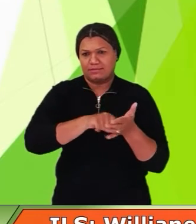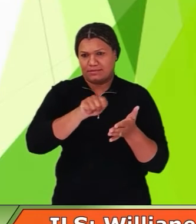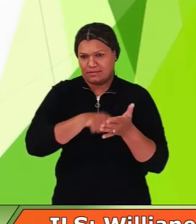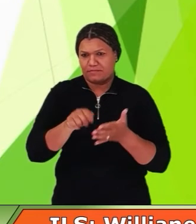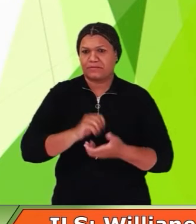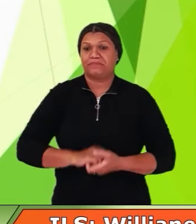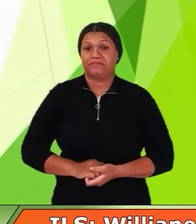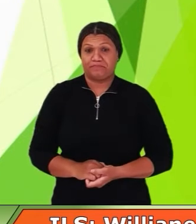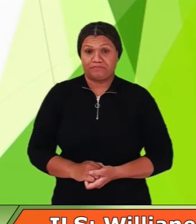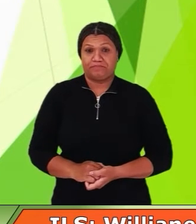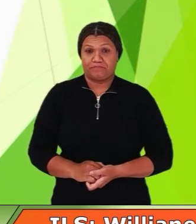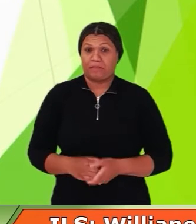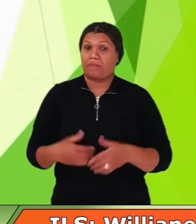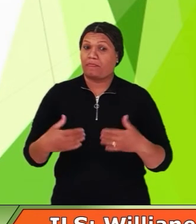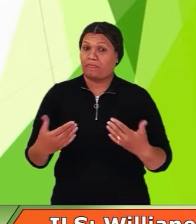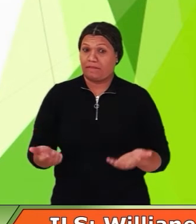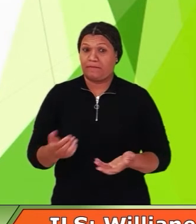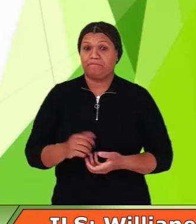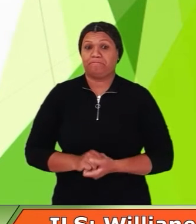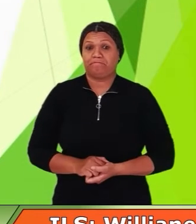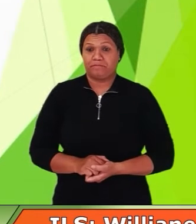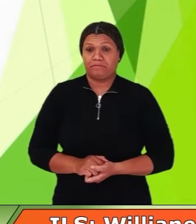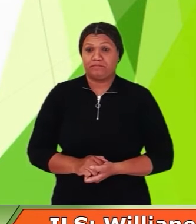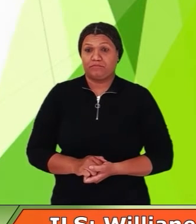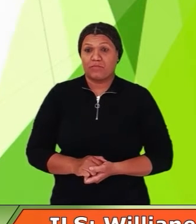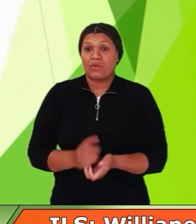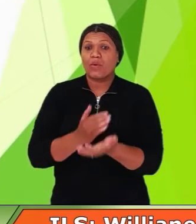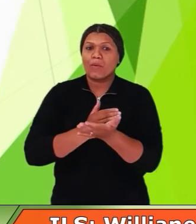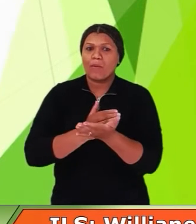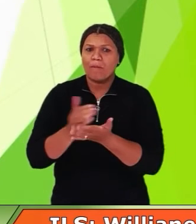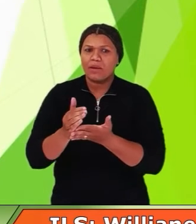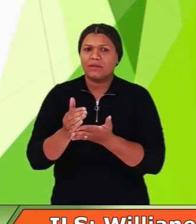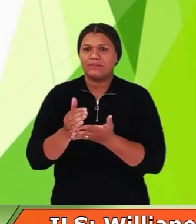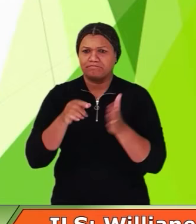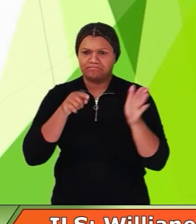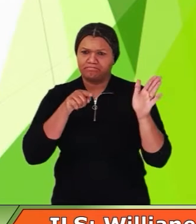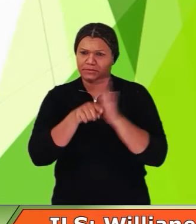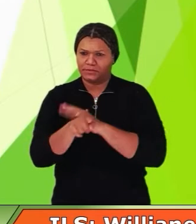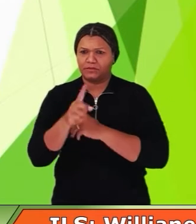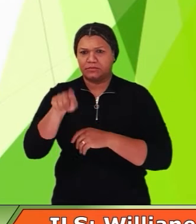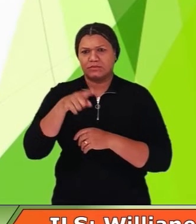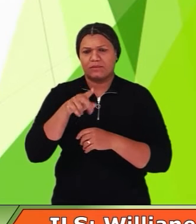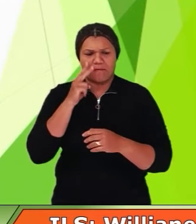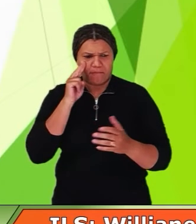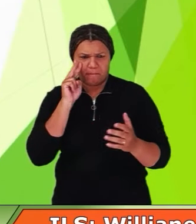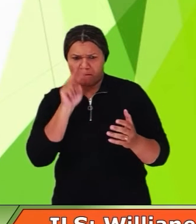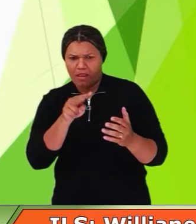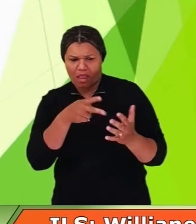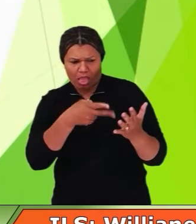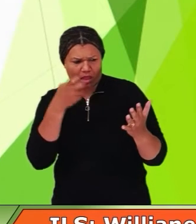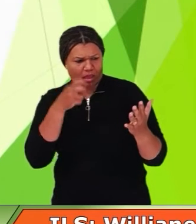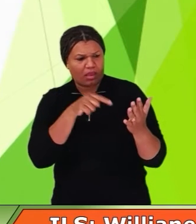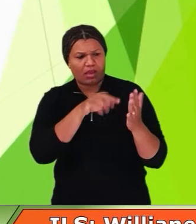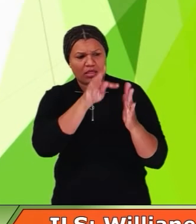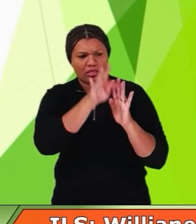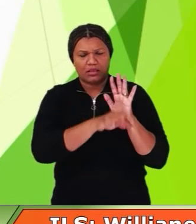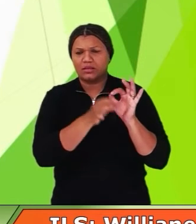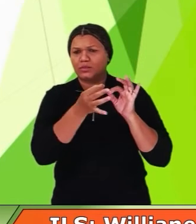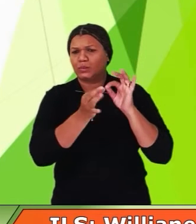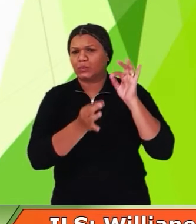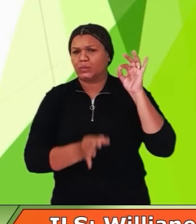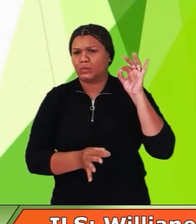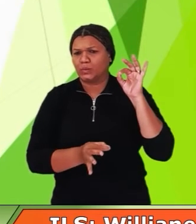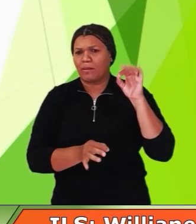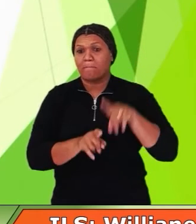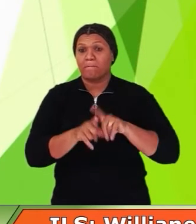escrev bem agora vamos ao enunciado vocês perceberam que é um texto um pouco extenso mas a pergunta é muito